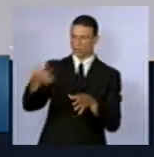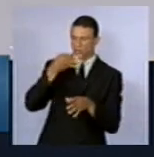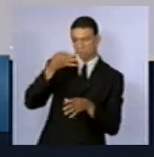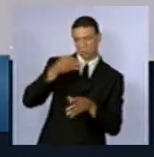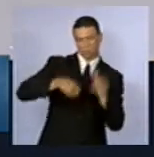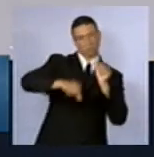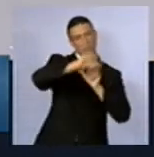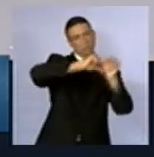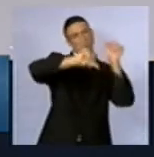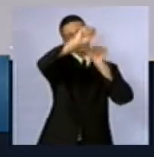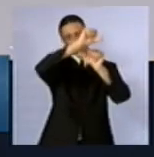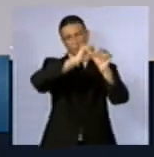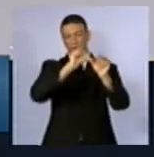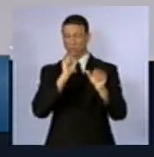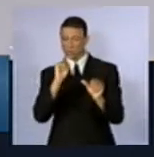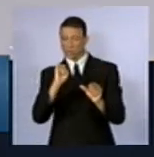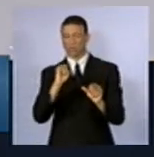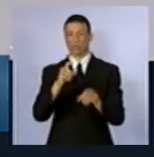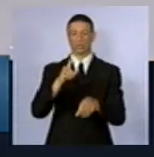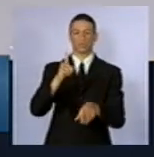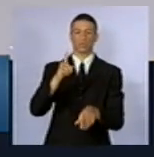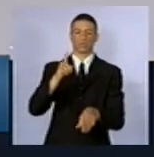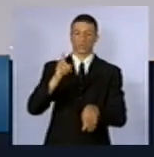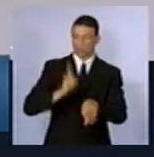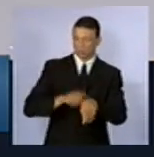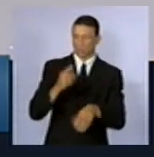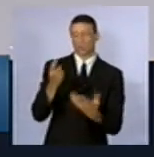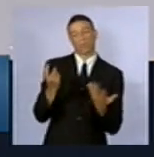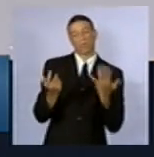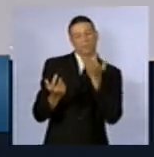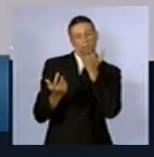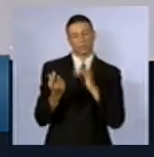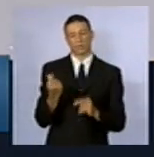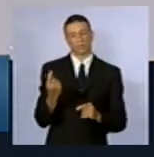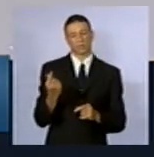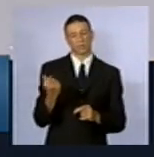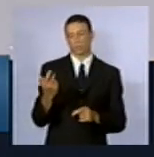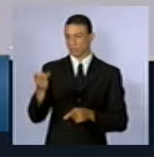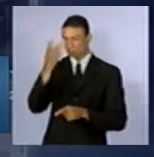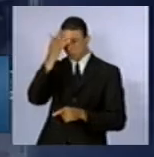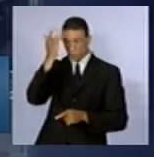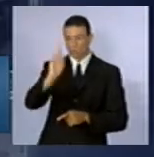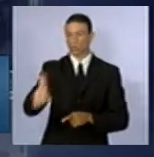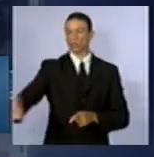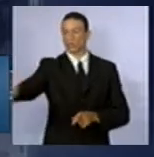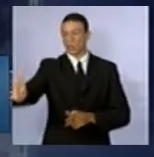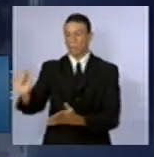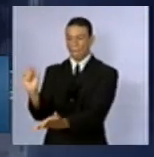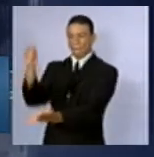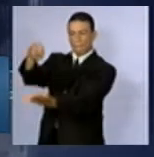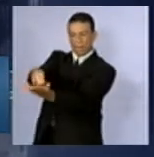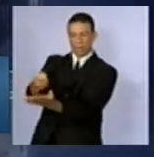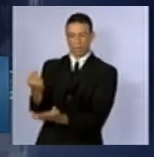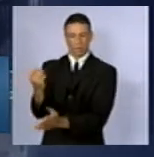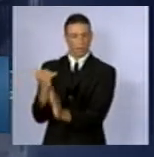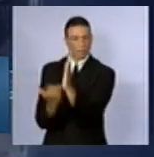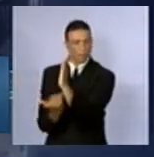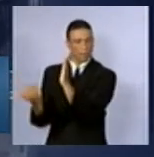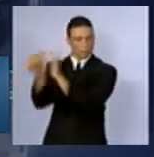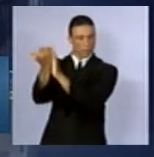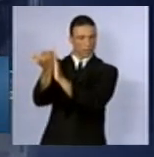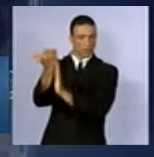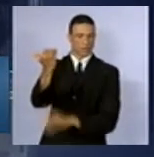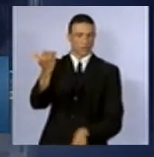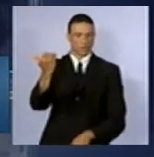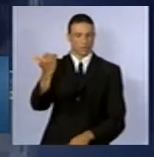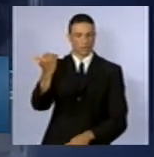atendidas elas acarretariam custo eh ao consumidor eh atividade